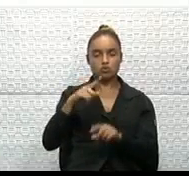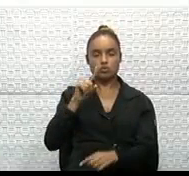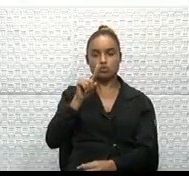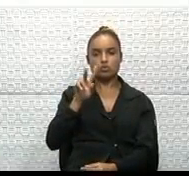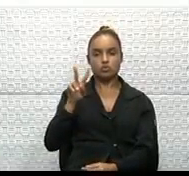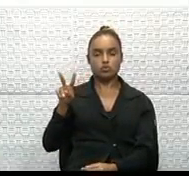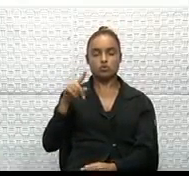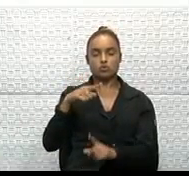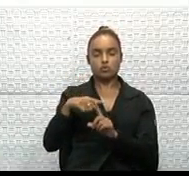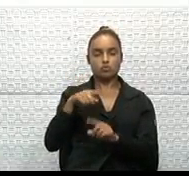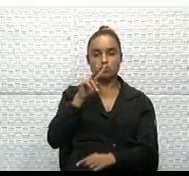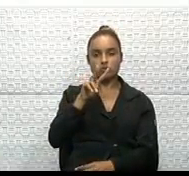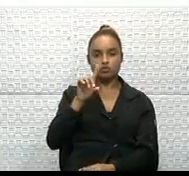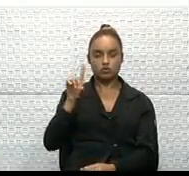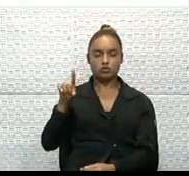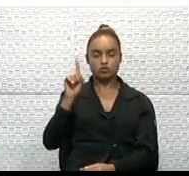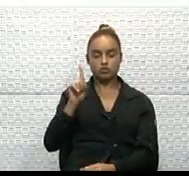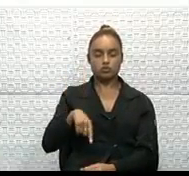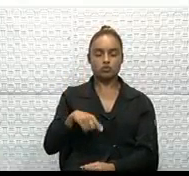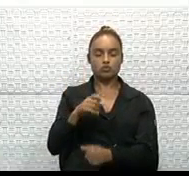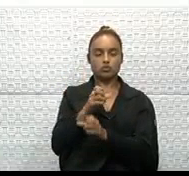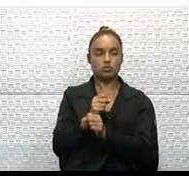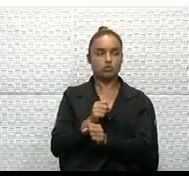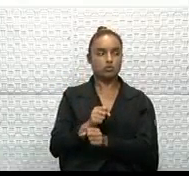mais 15 mais 21, resulta em